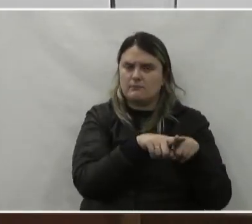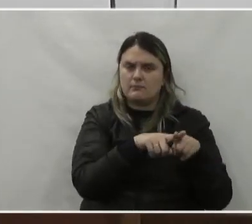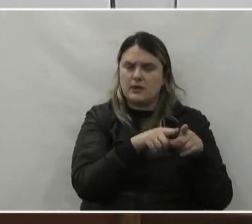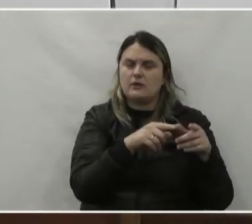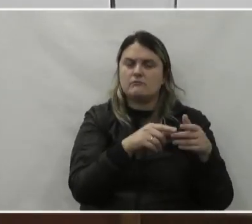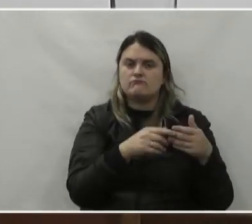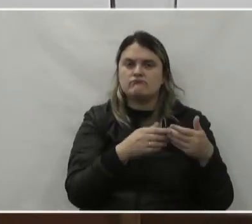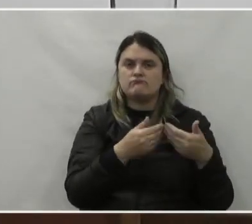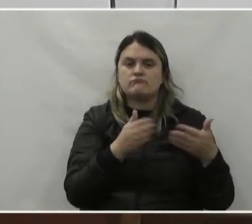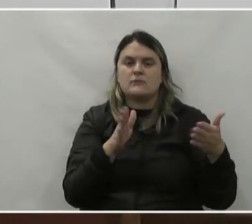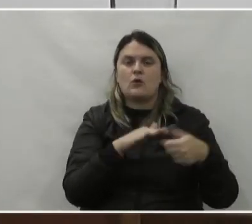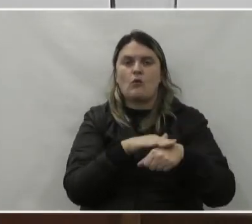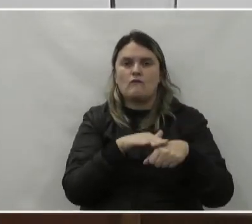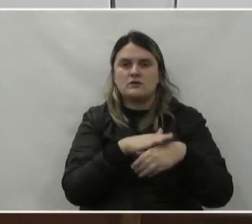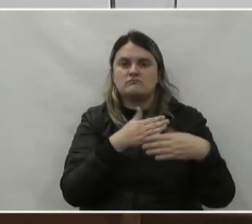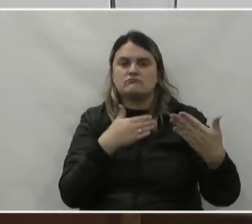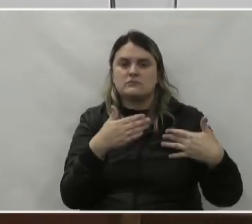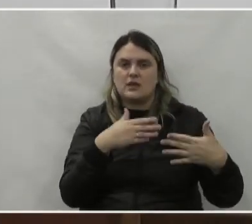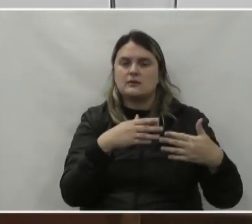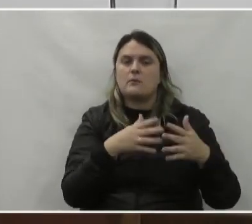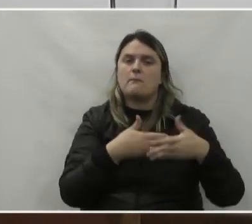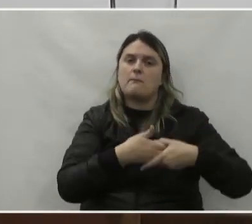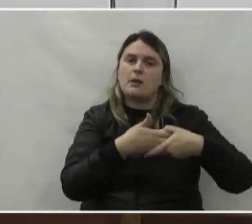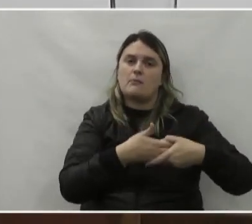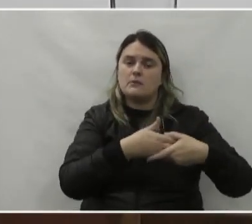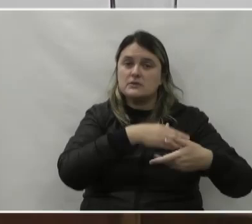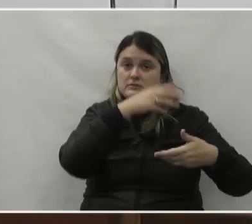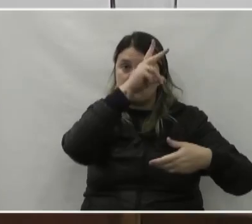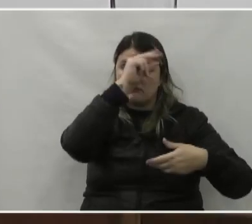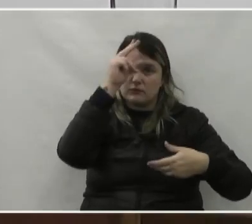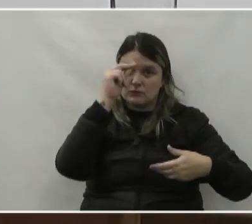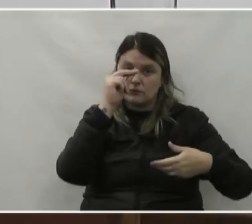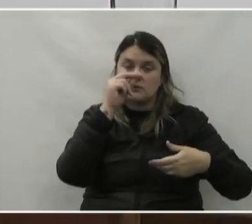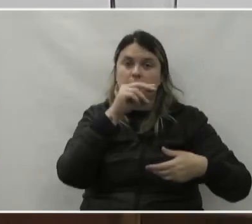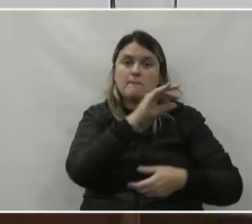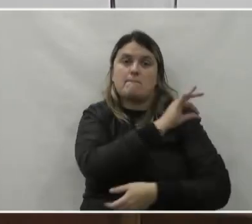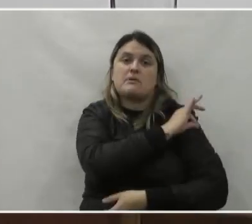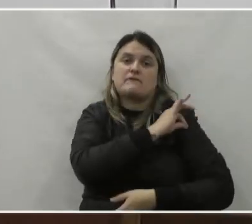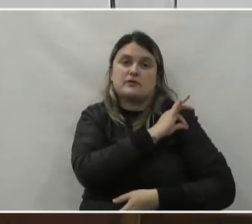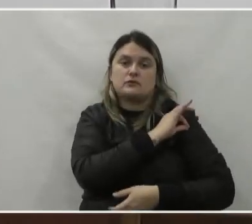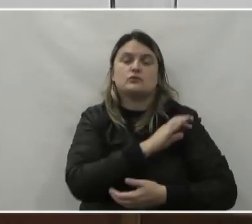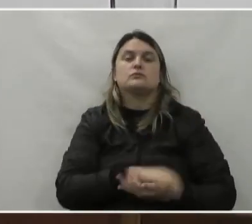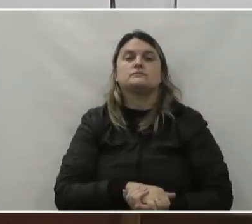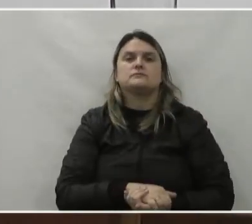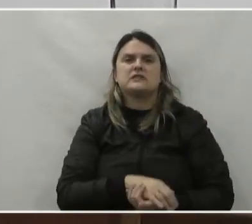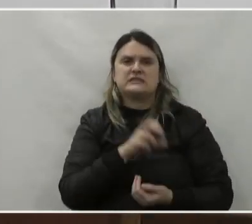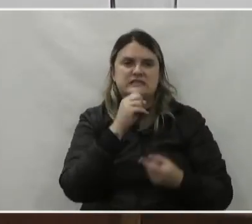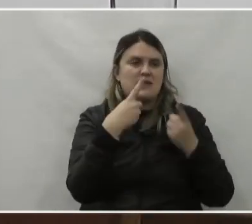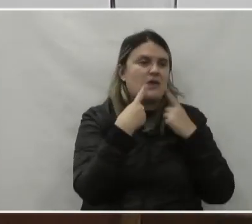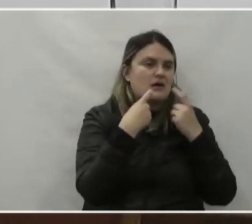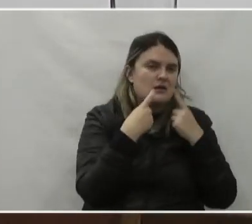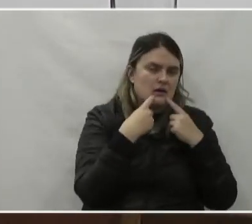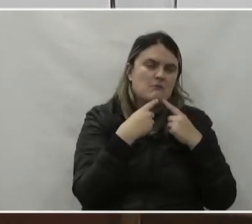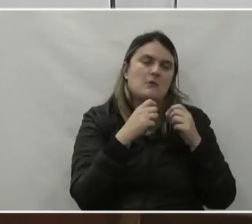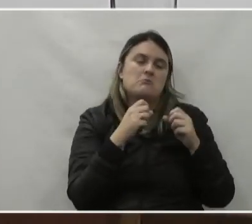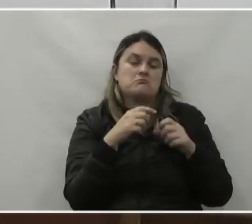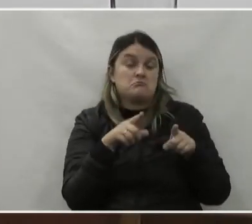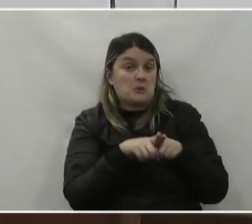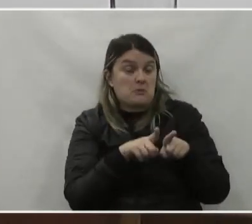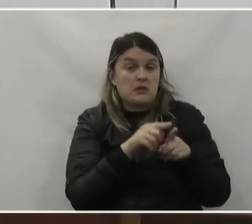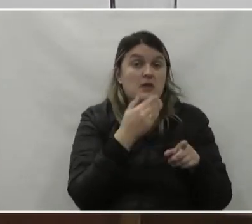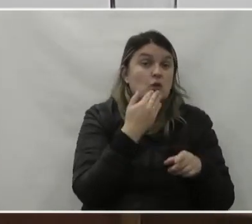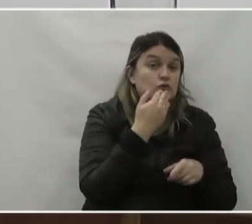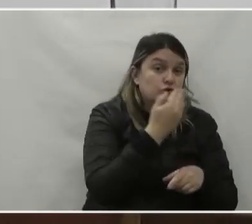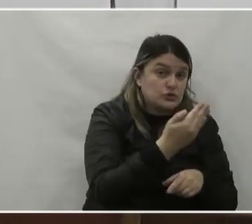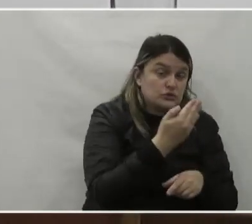diálogo, parabenizo aqui também toda a administração. Eu sempre falo, né, quando é para criticar a gente critica, mas quando é para elogiar a